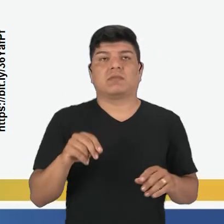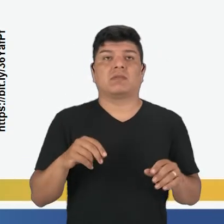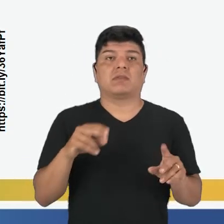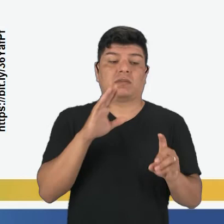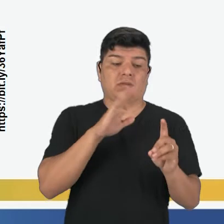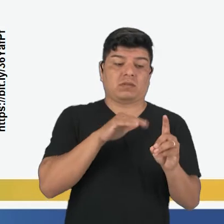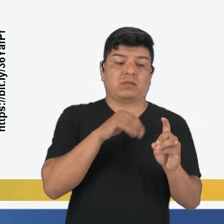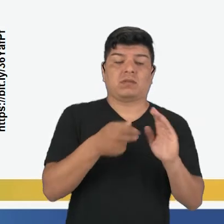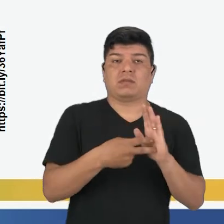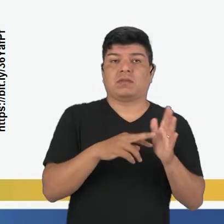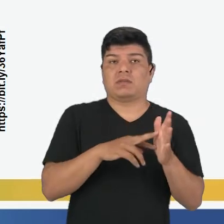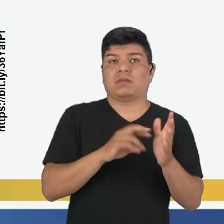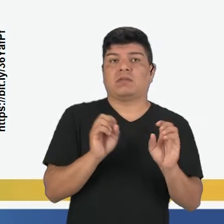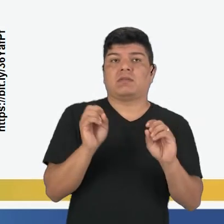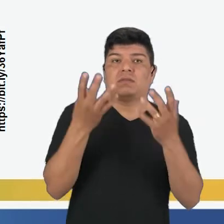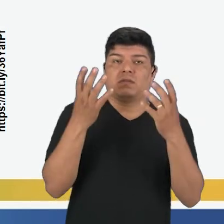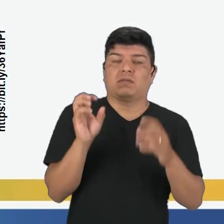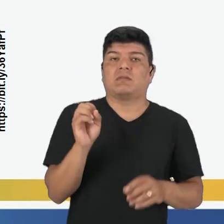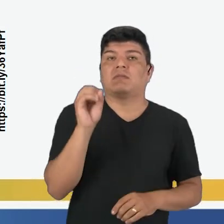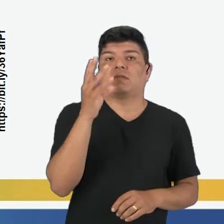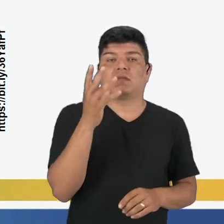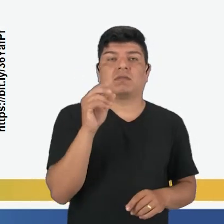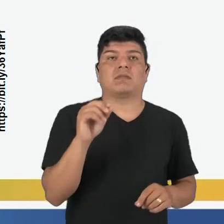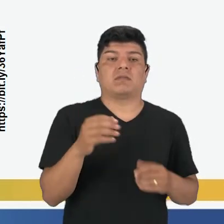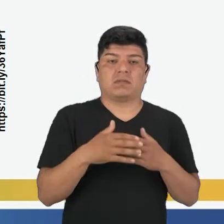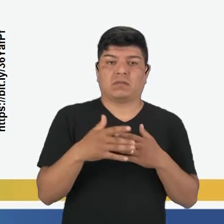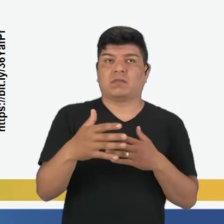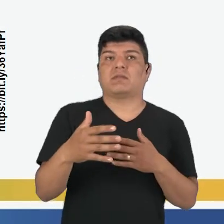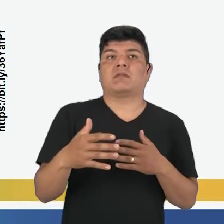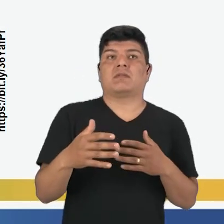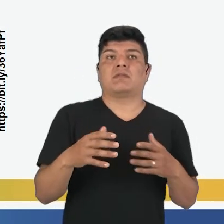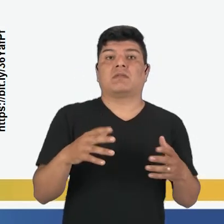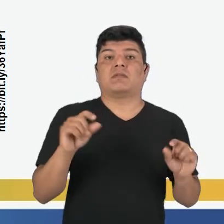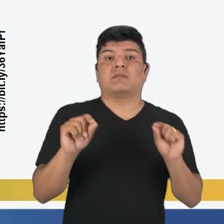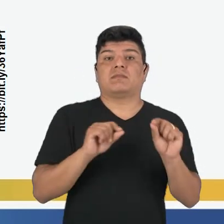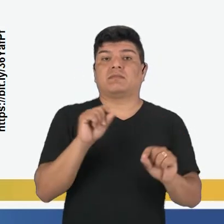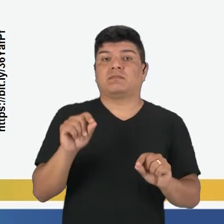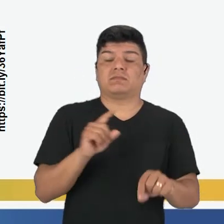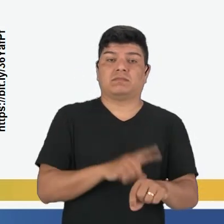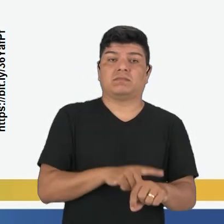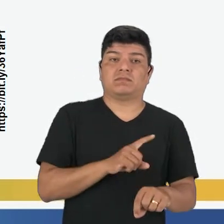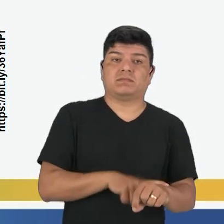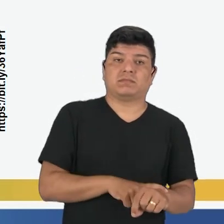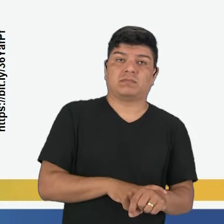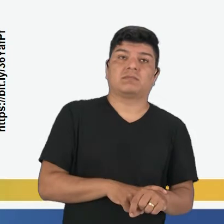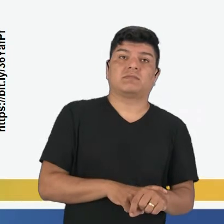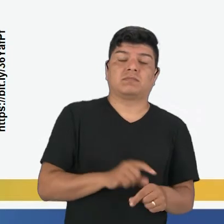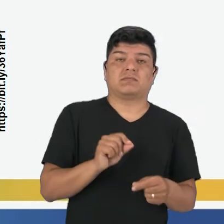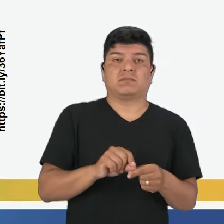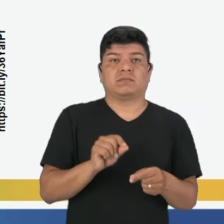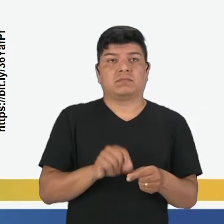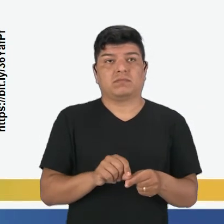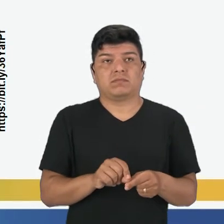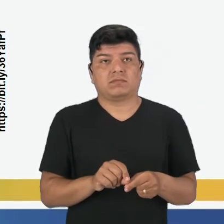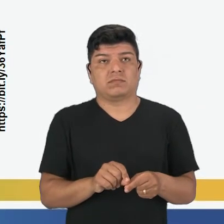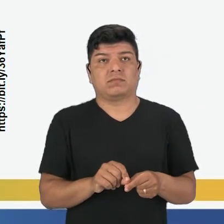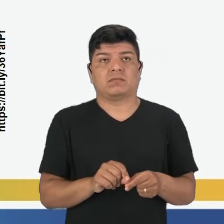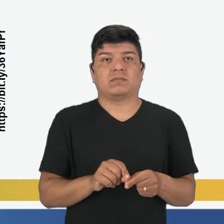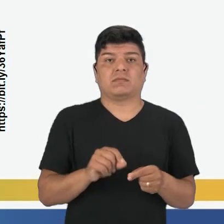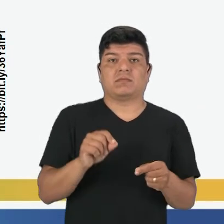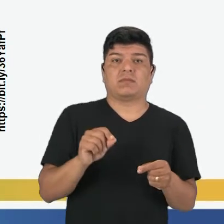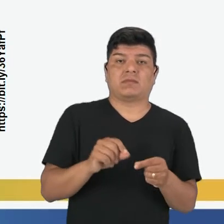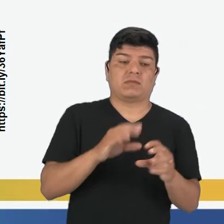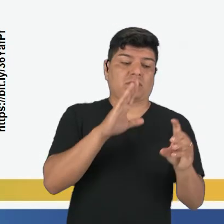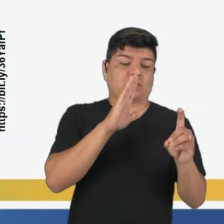dar significado a eventos ocorridos a partir de uma dimensão atemporal. A gente está falando isso porque as pessoas pensam, quando se